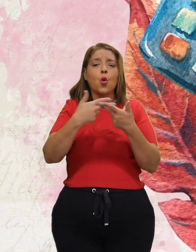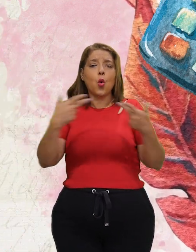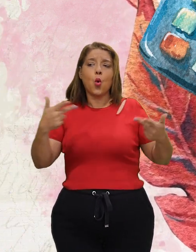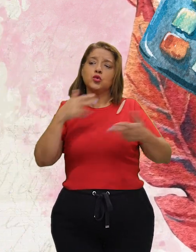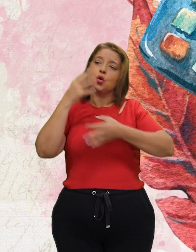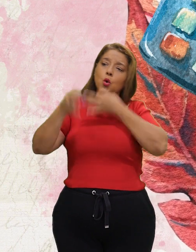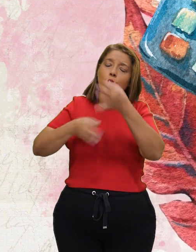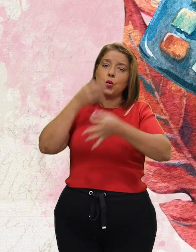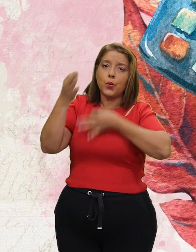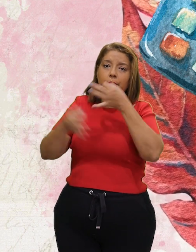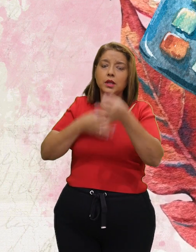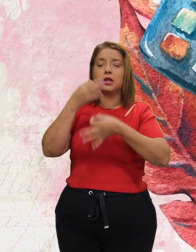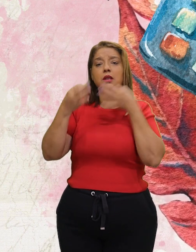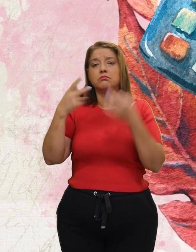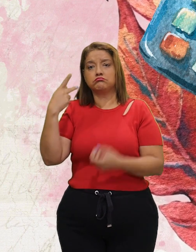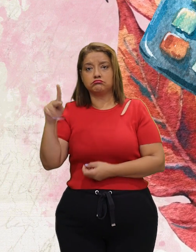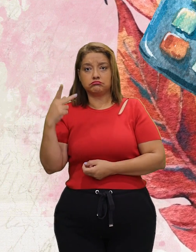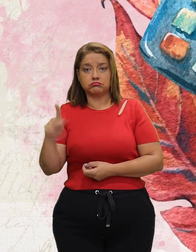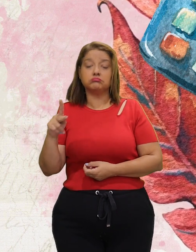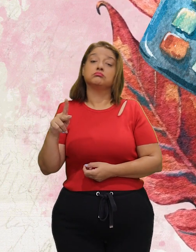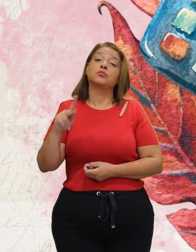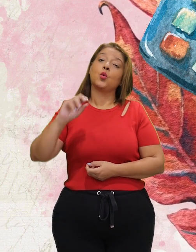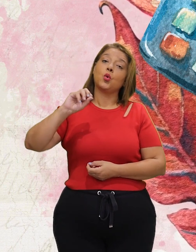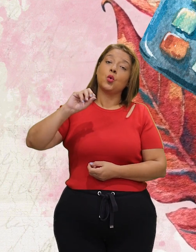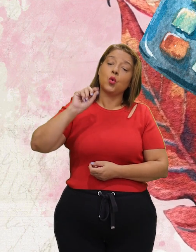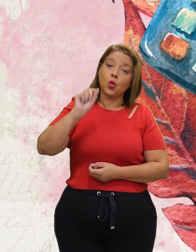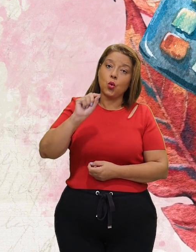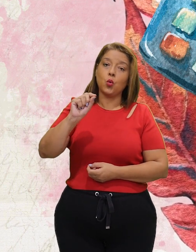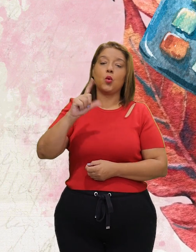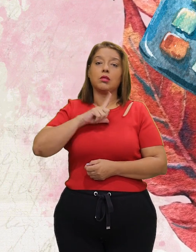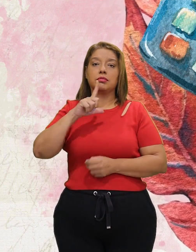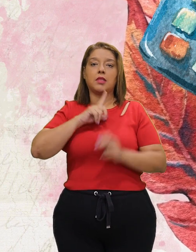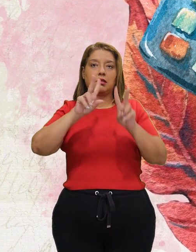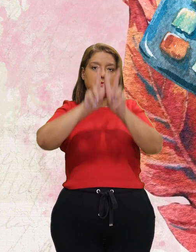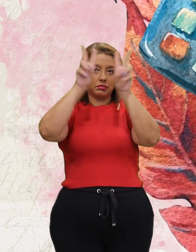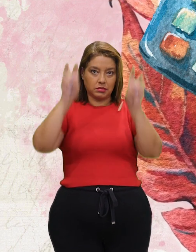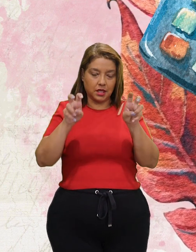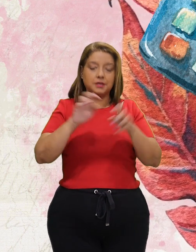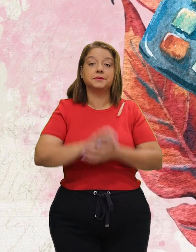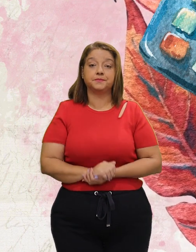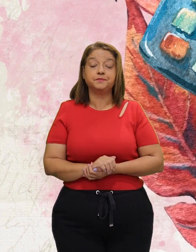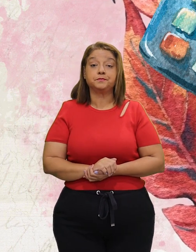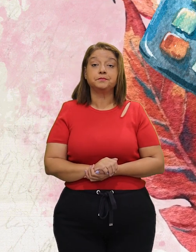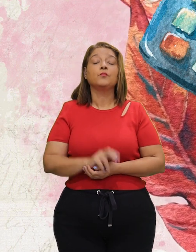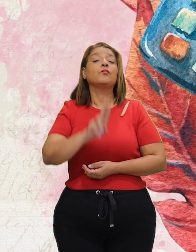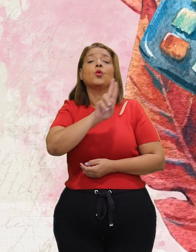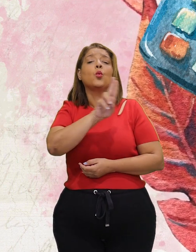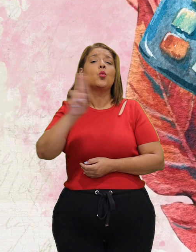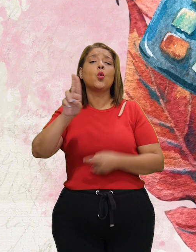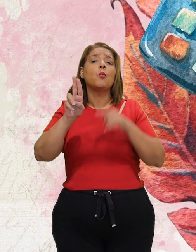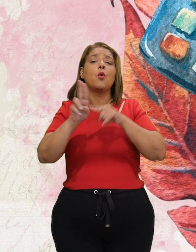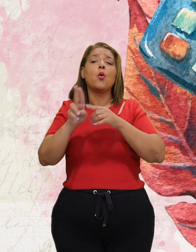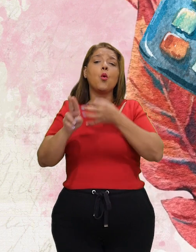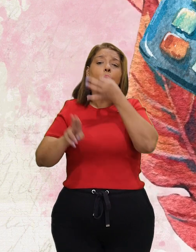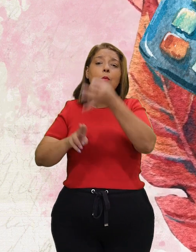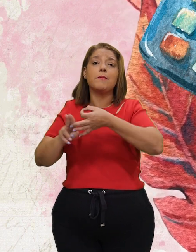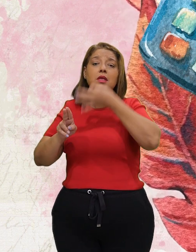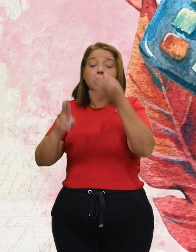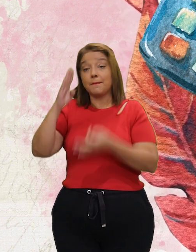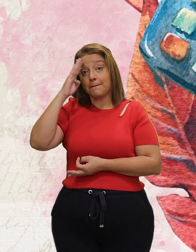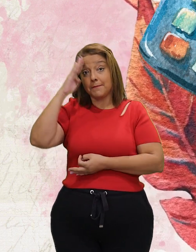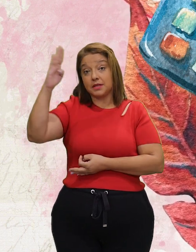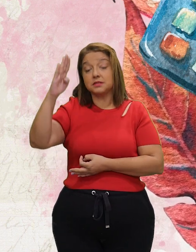ou argumento seu em relação ao tema. O nome dessa opinião principal do